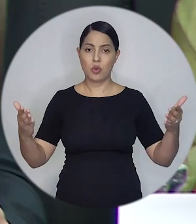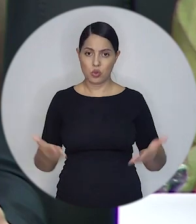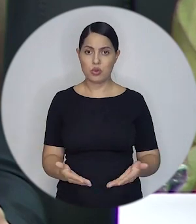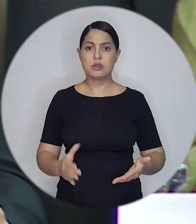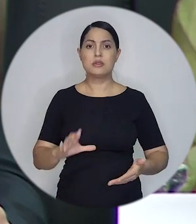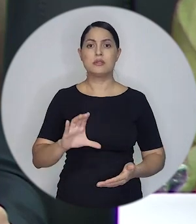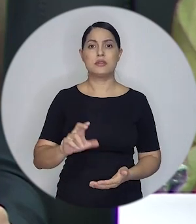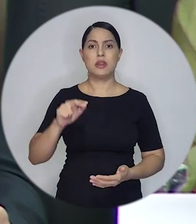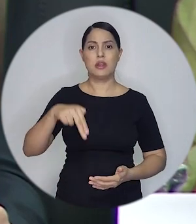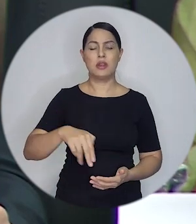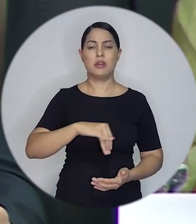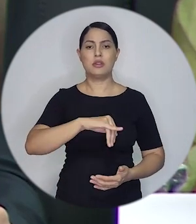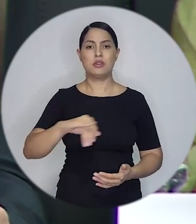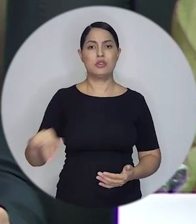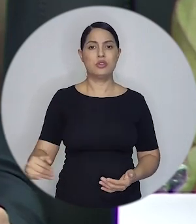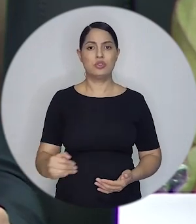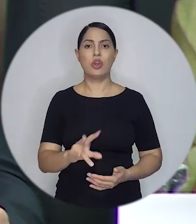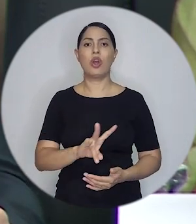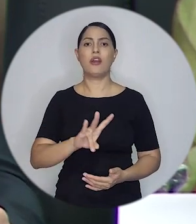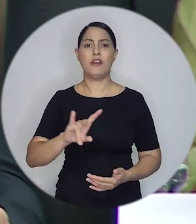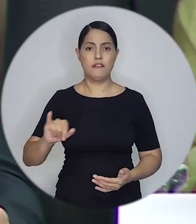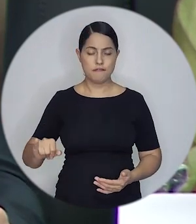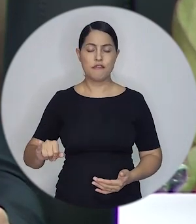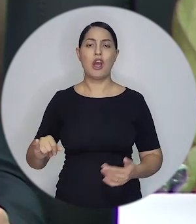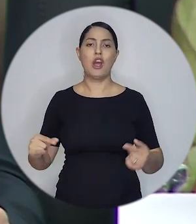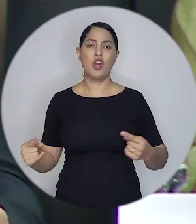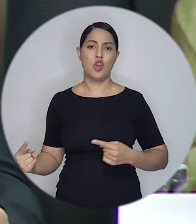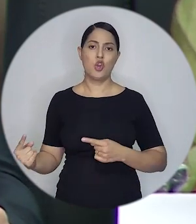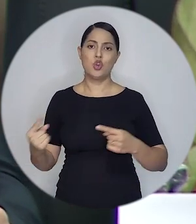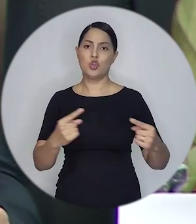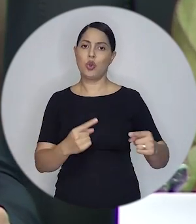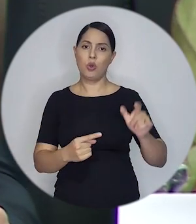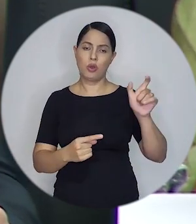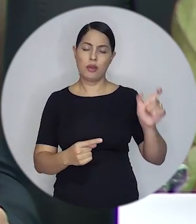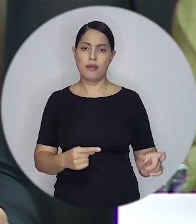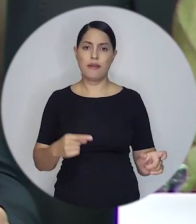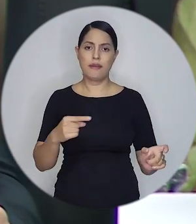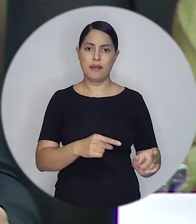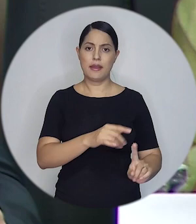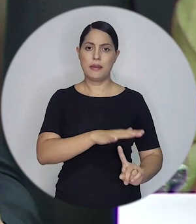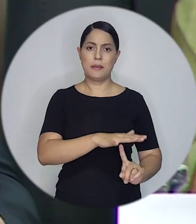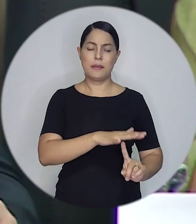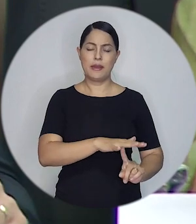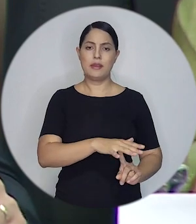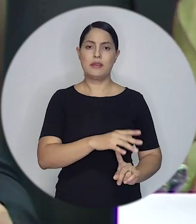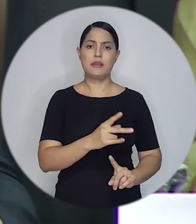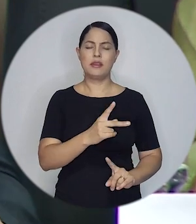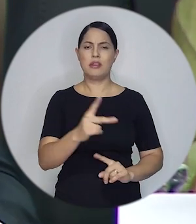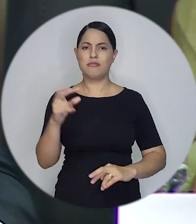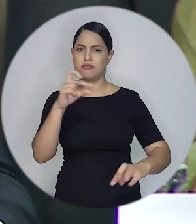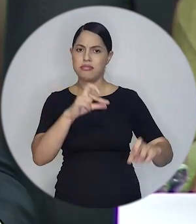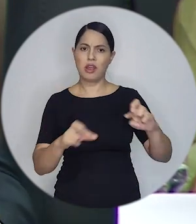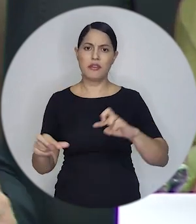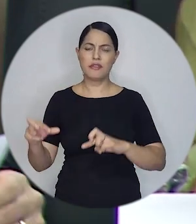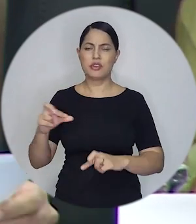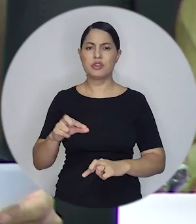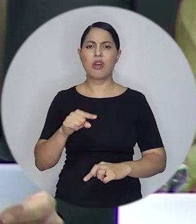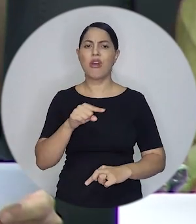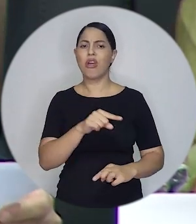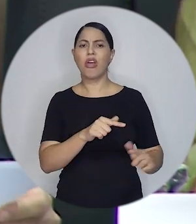que hoje o CNJ já está instaurando procedimento contra o desembargador paranaense para